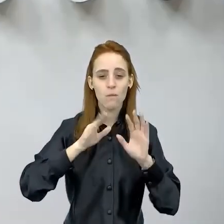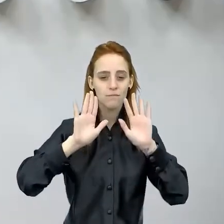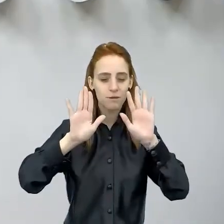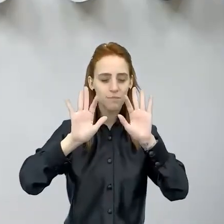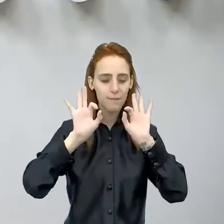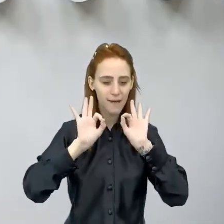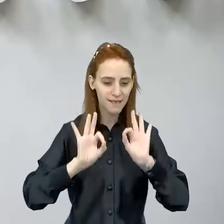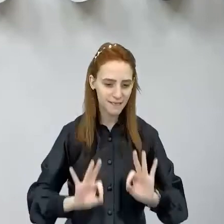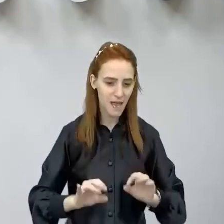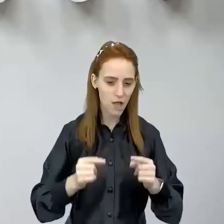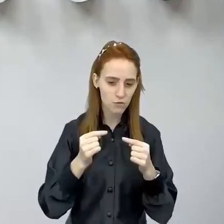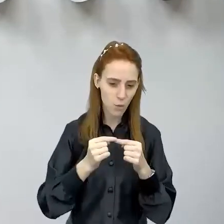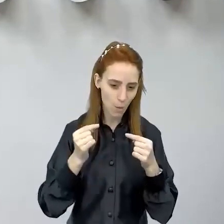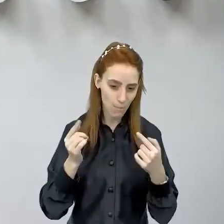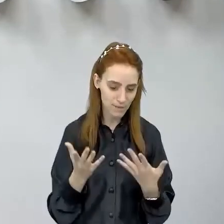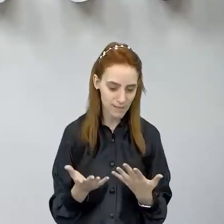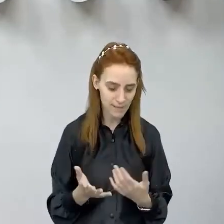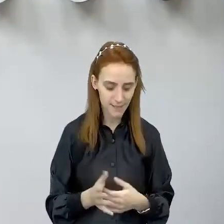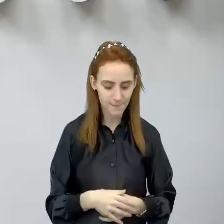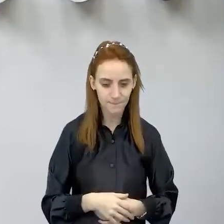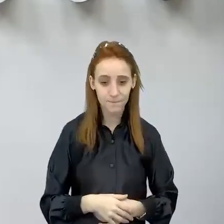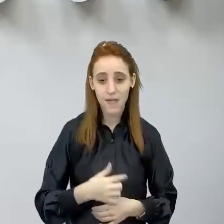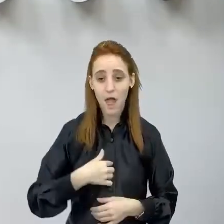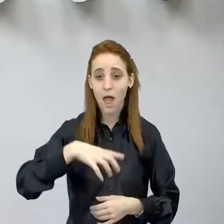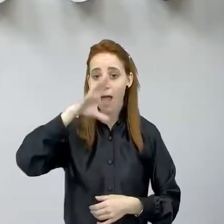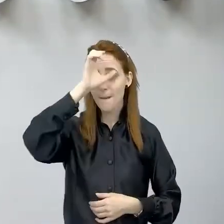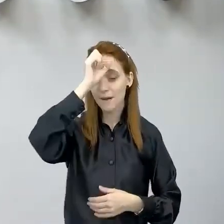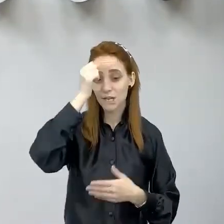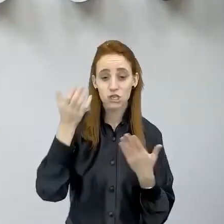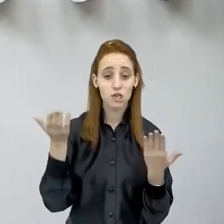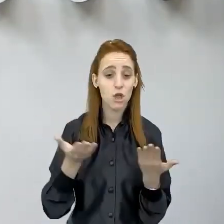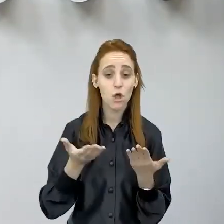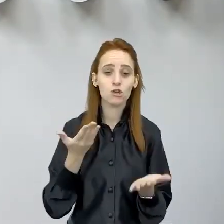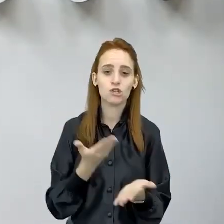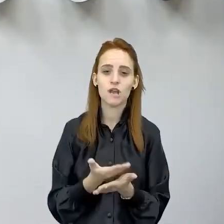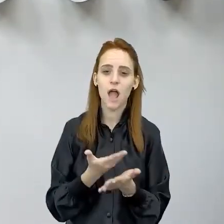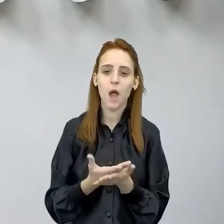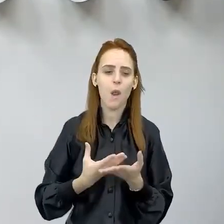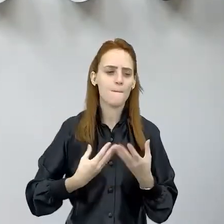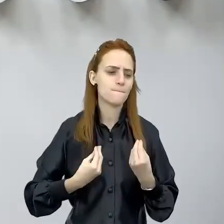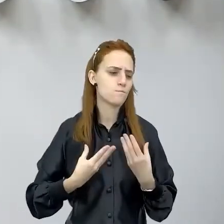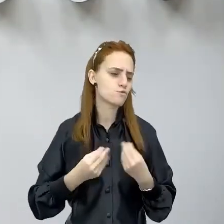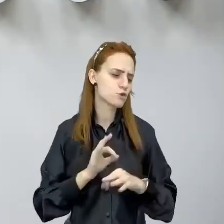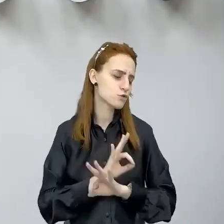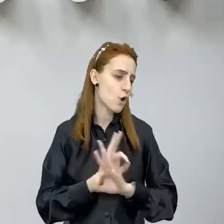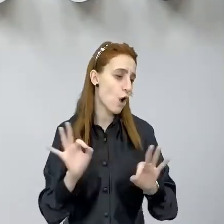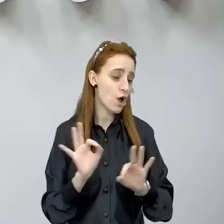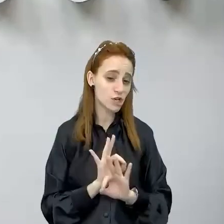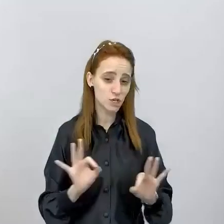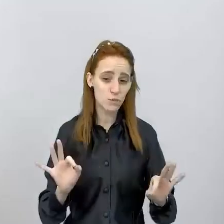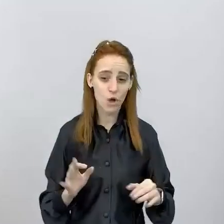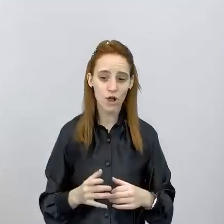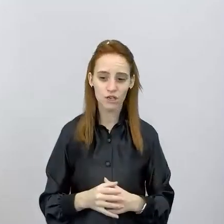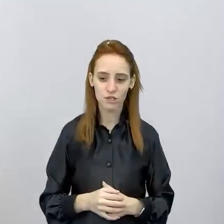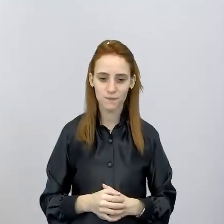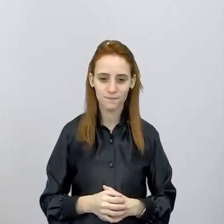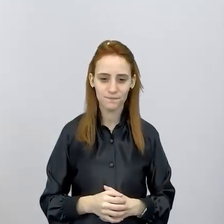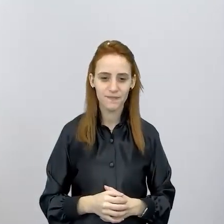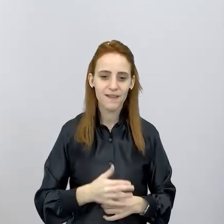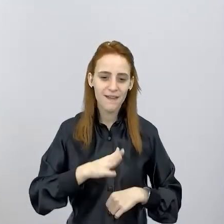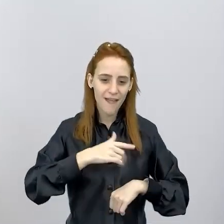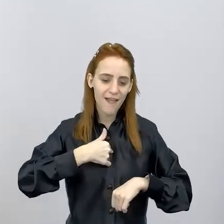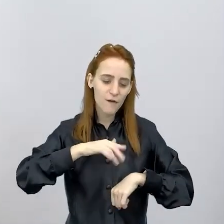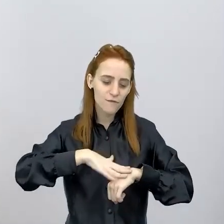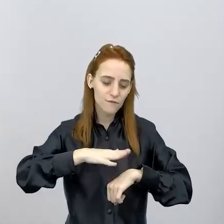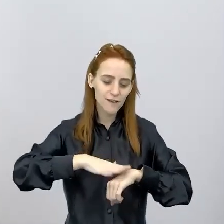bom, muito bacana. Aprendi muito nessa aula. Já estou pensando aqui em alguns manifestos que eu vou propor. Eu estou pensando nas minhas reivindicações, tá